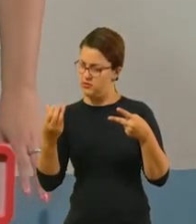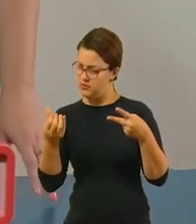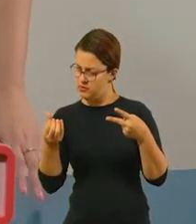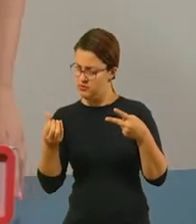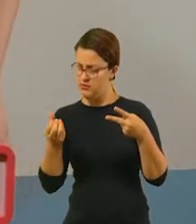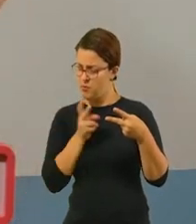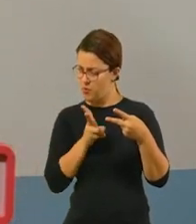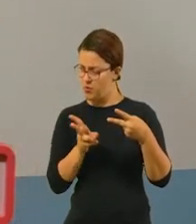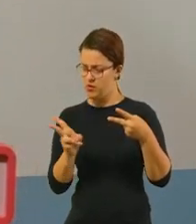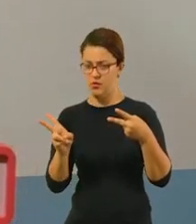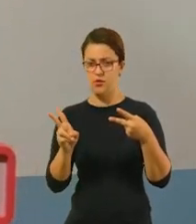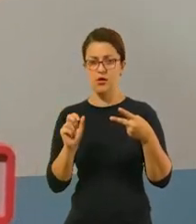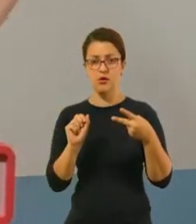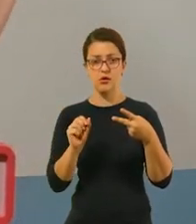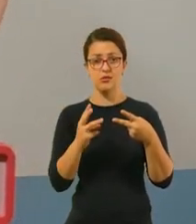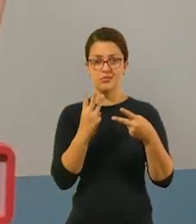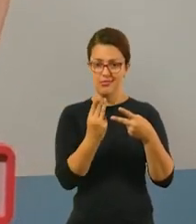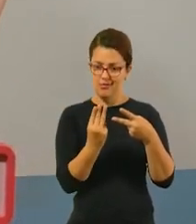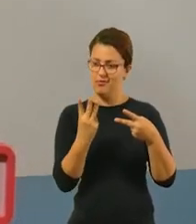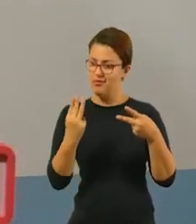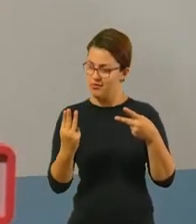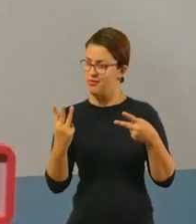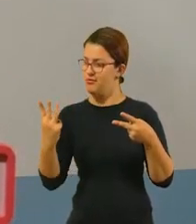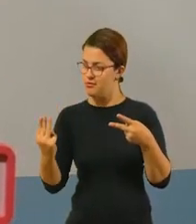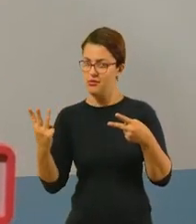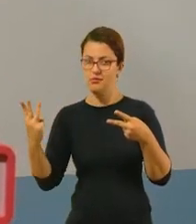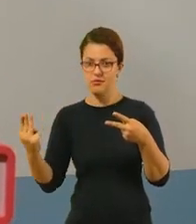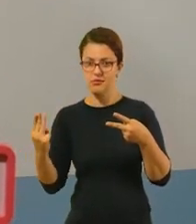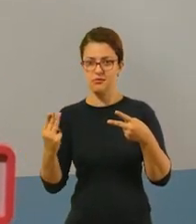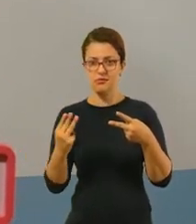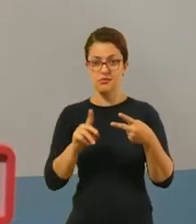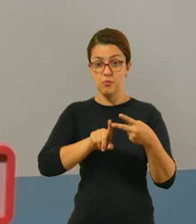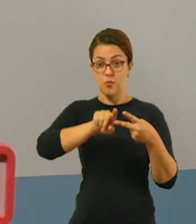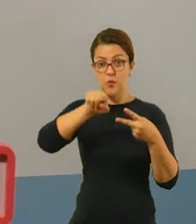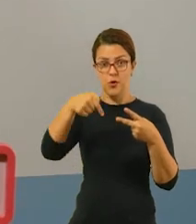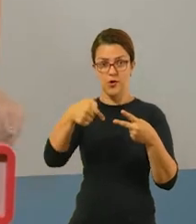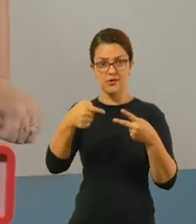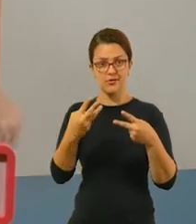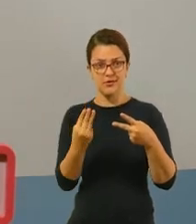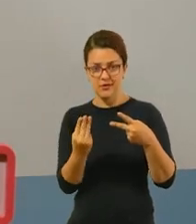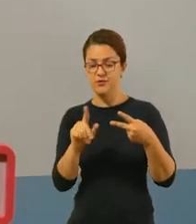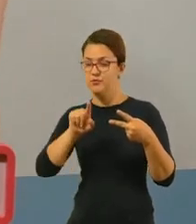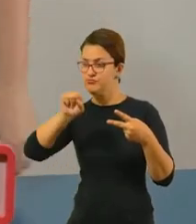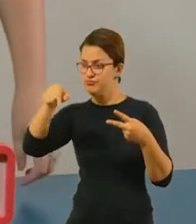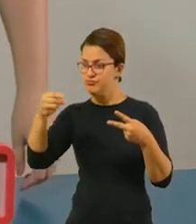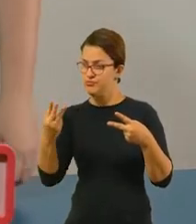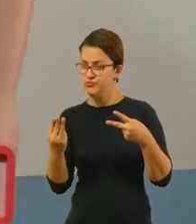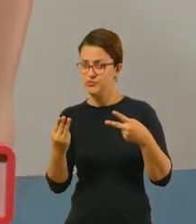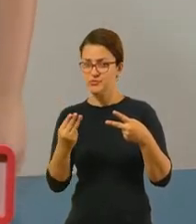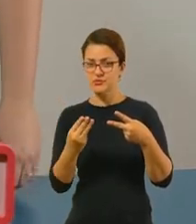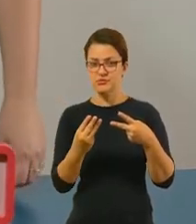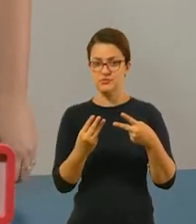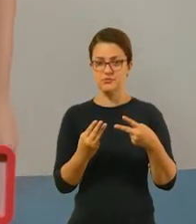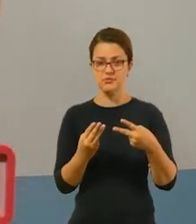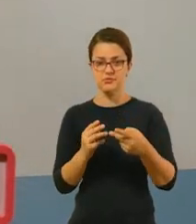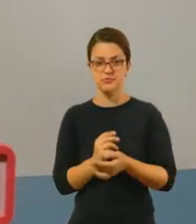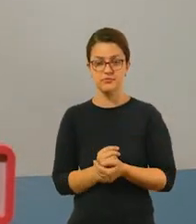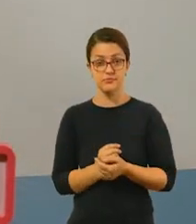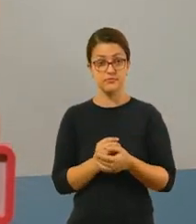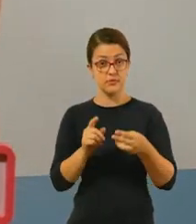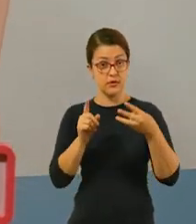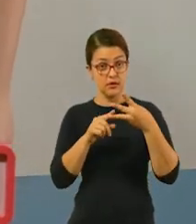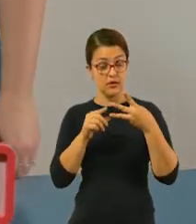33, 36, ou seja, aqui ele está de 3 em 3. Então, vocês vão completar a partir do 39.